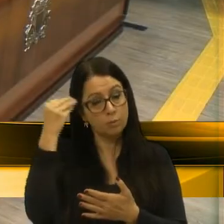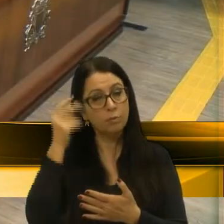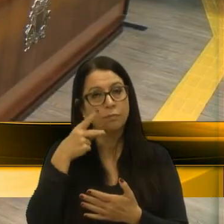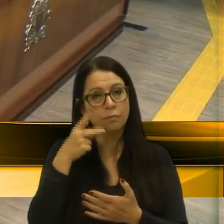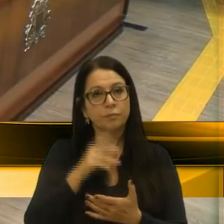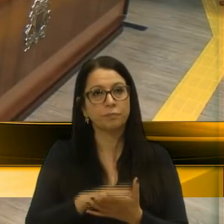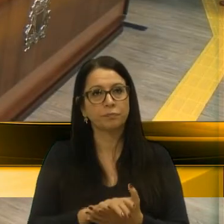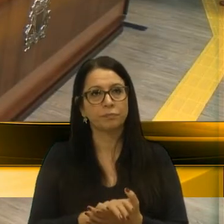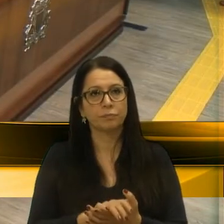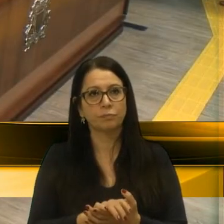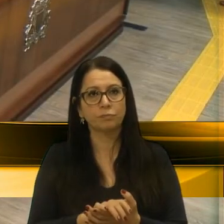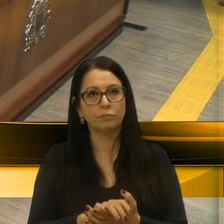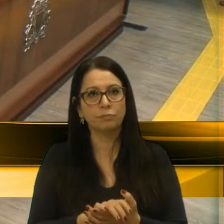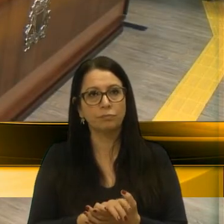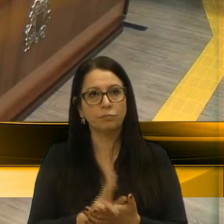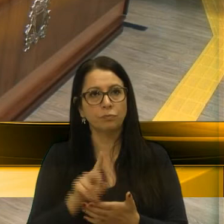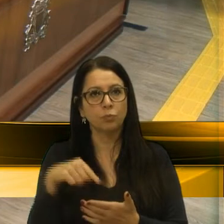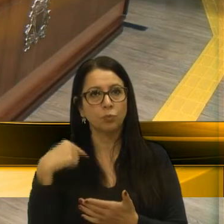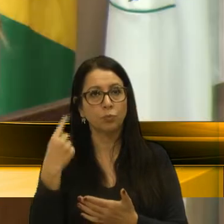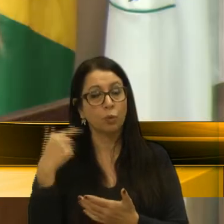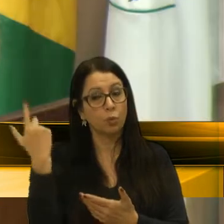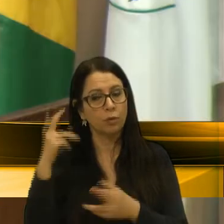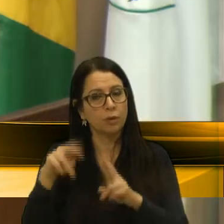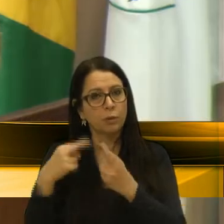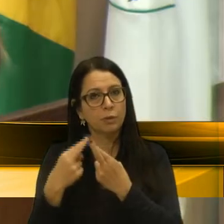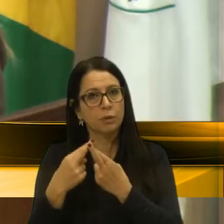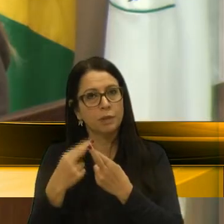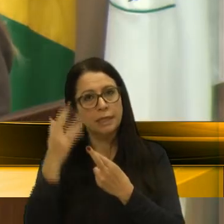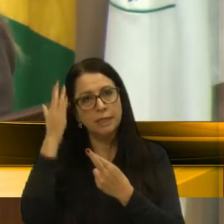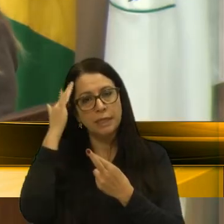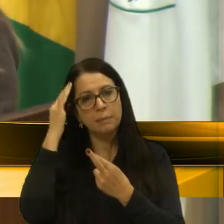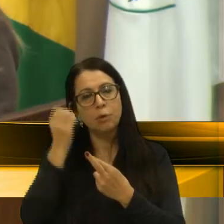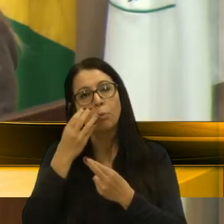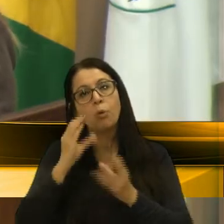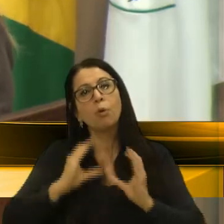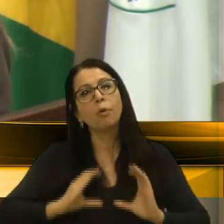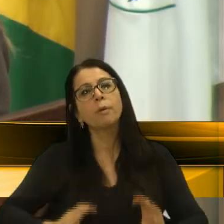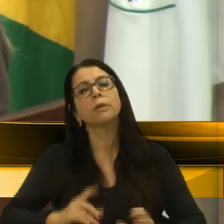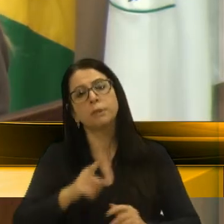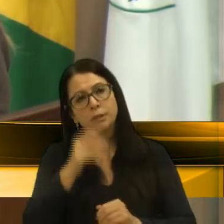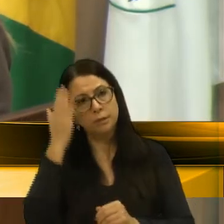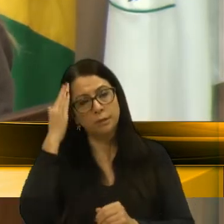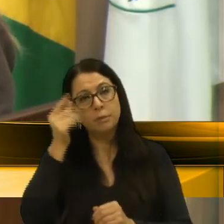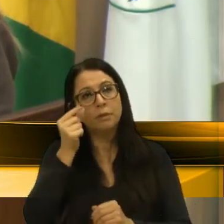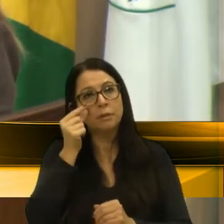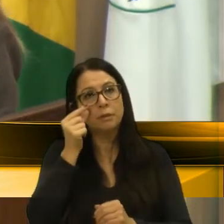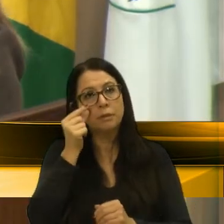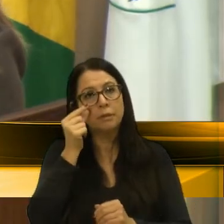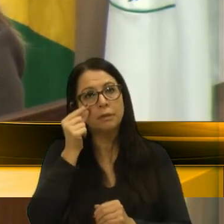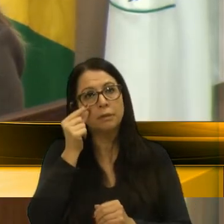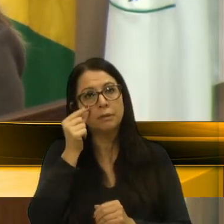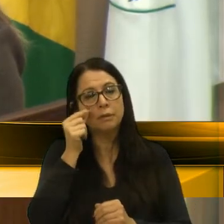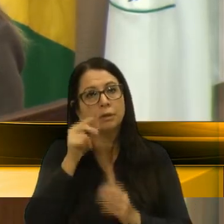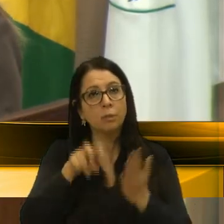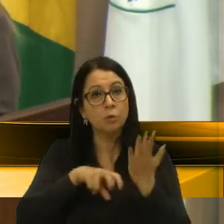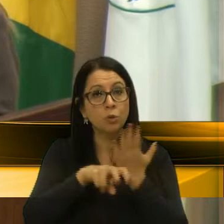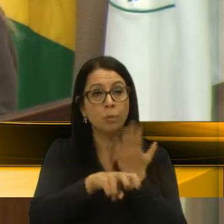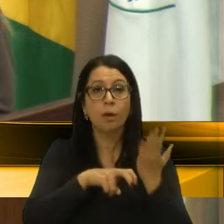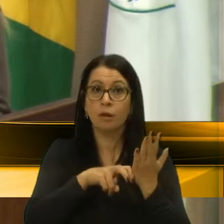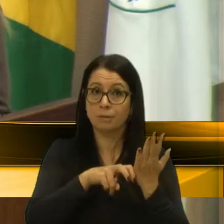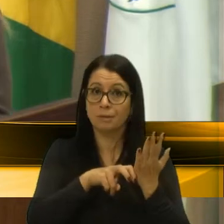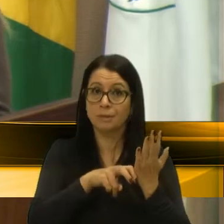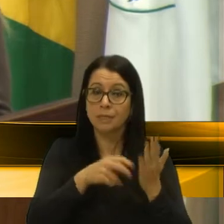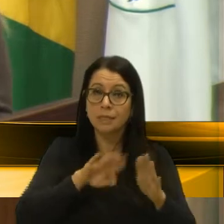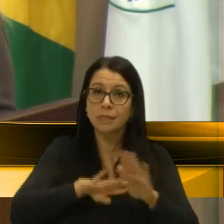falou, foi no nosso outro fórum. Sabe o que é o bom comportamento, vereador Périco? São psicopatas que se